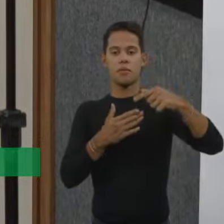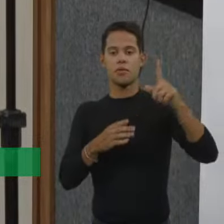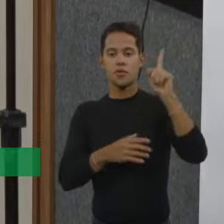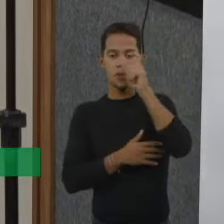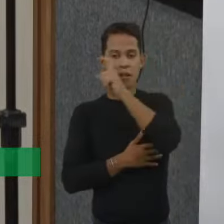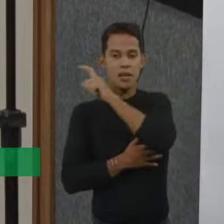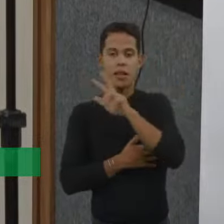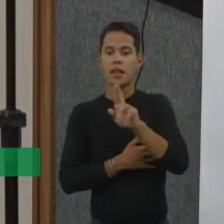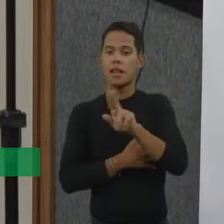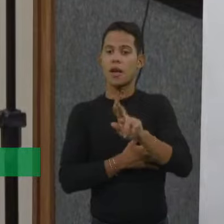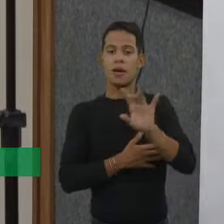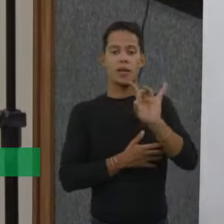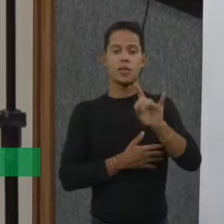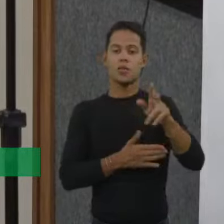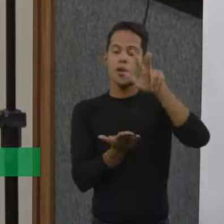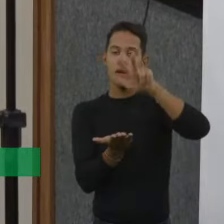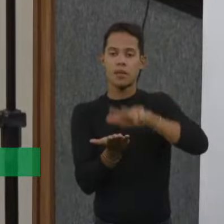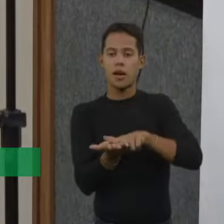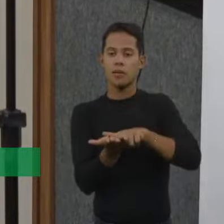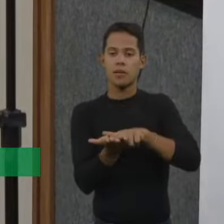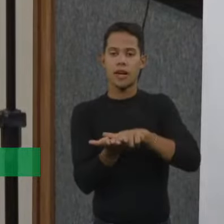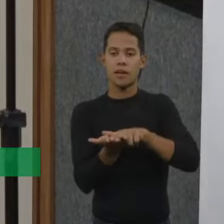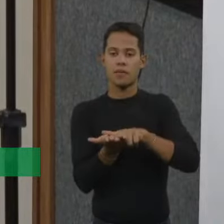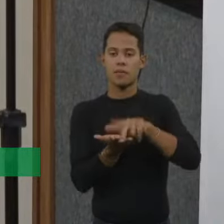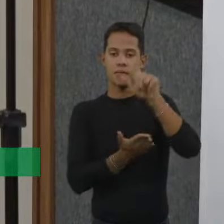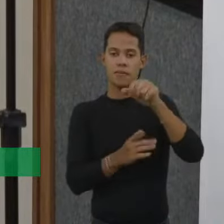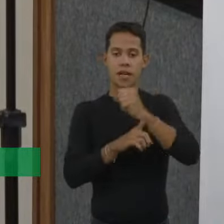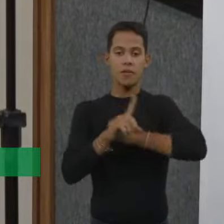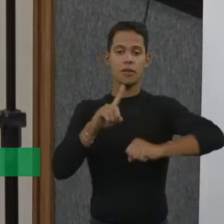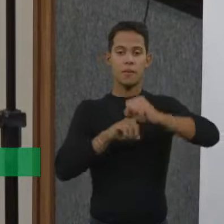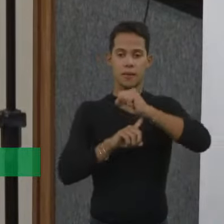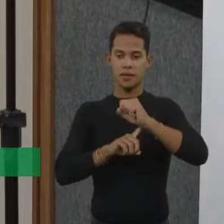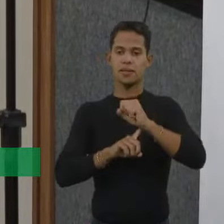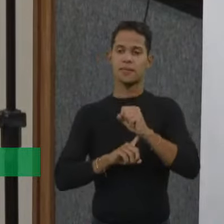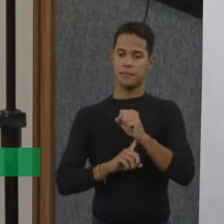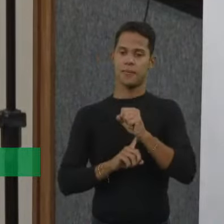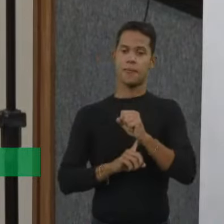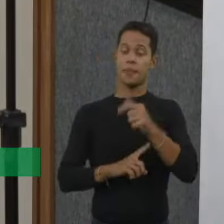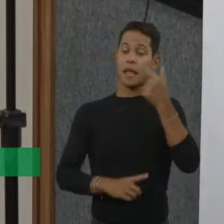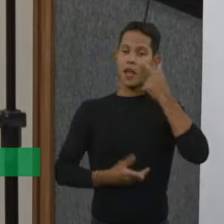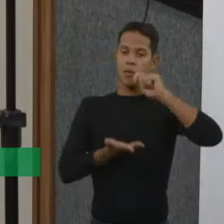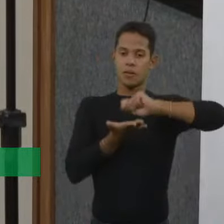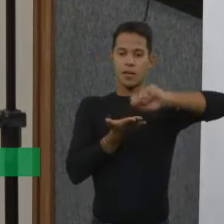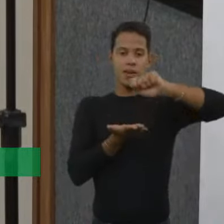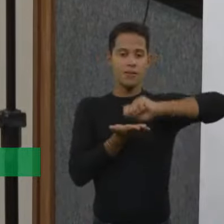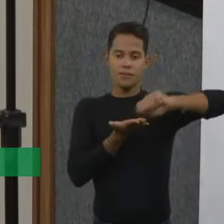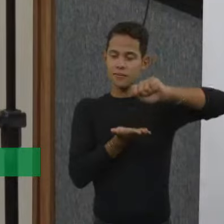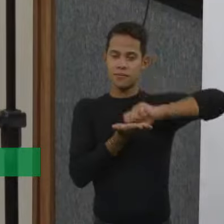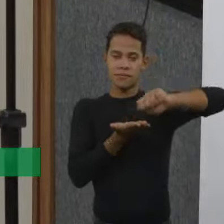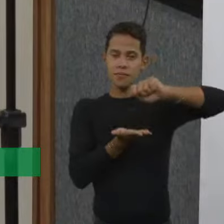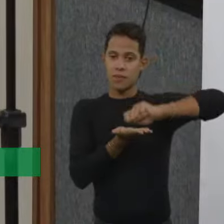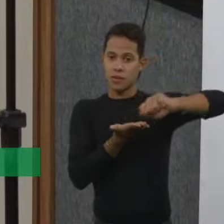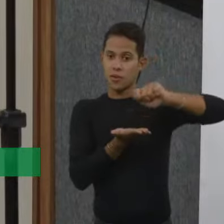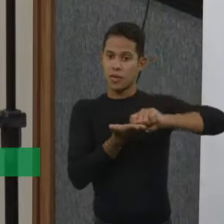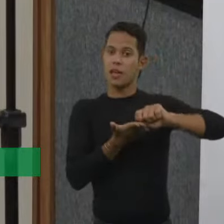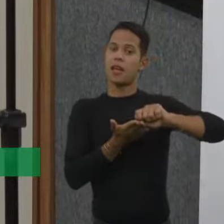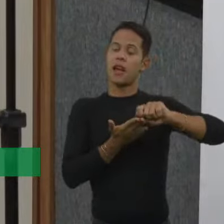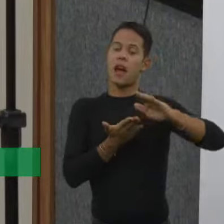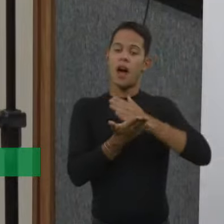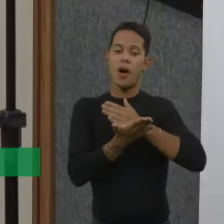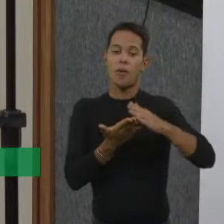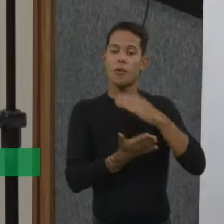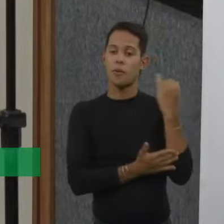do paciente, é da família, mas também da sociedade. Eu anotei aqui duas coisas que eu acho super importantes